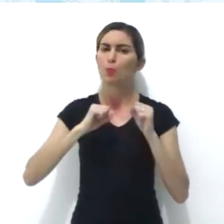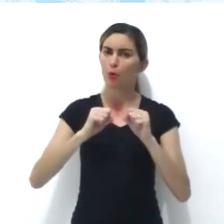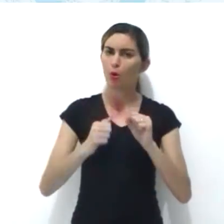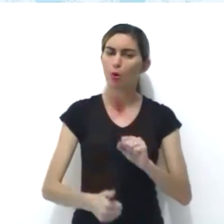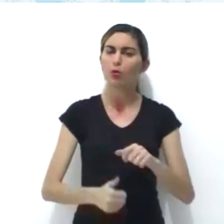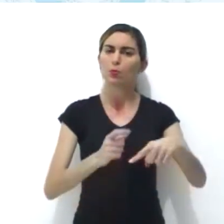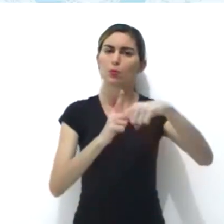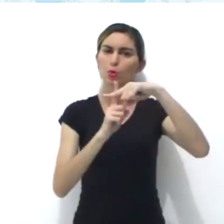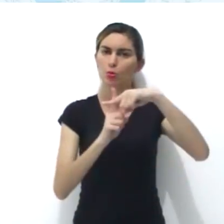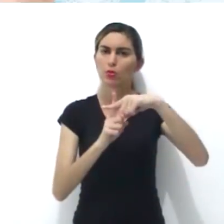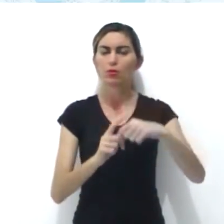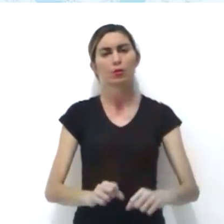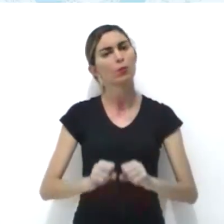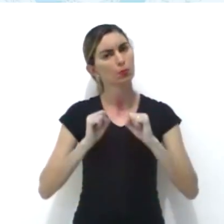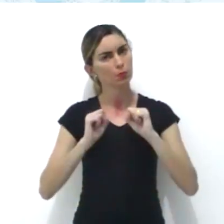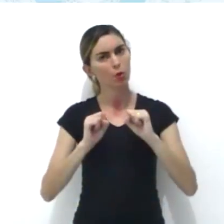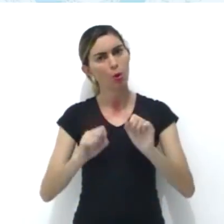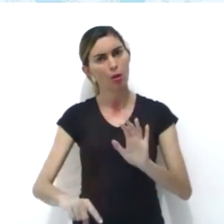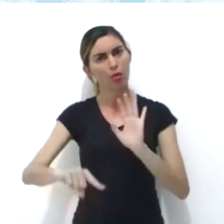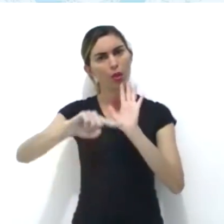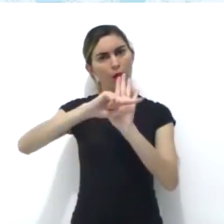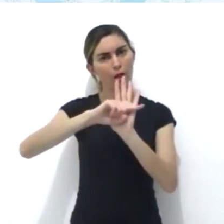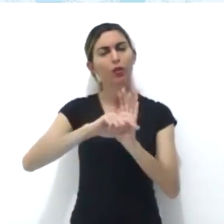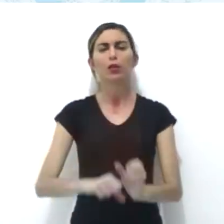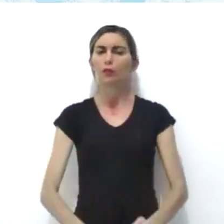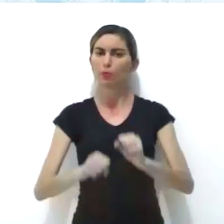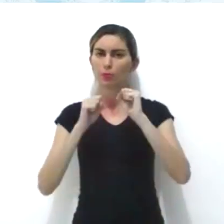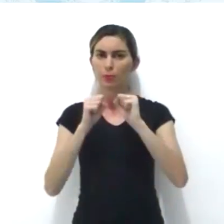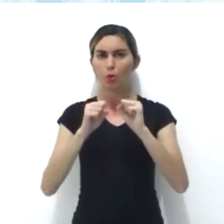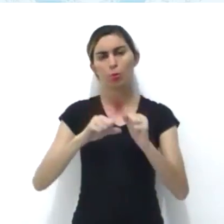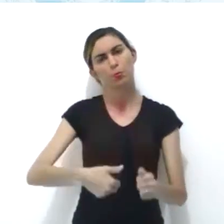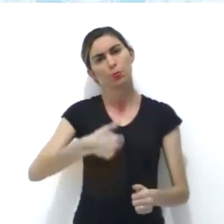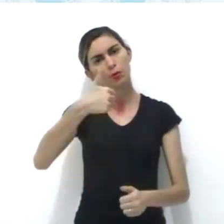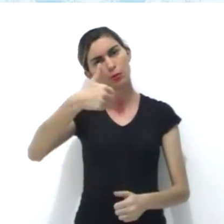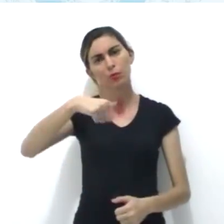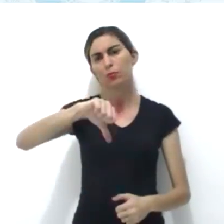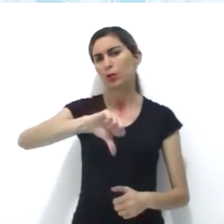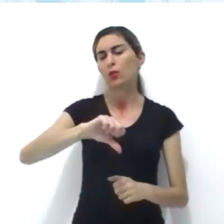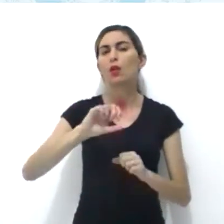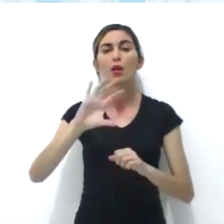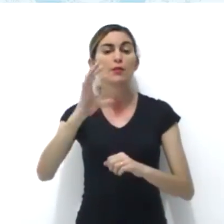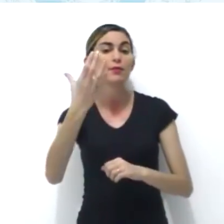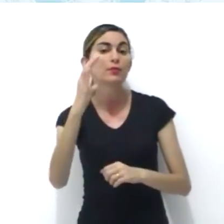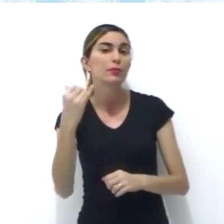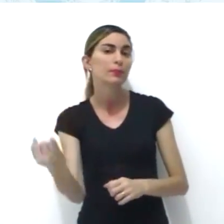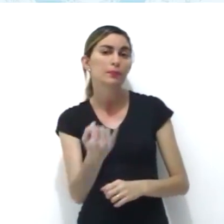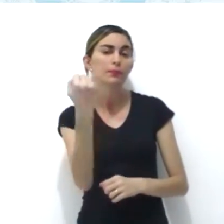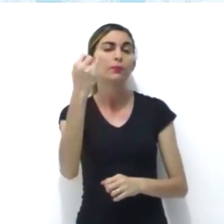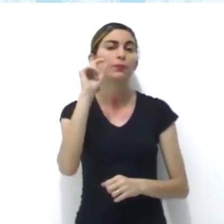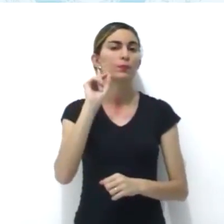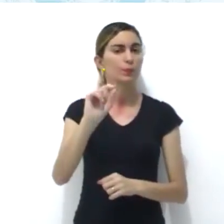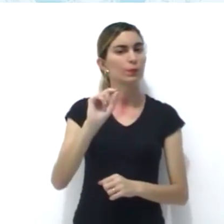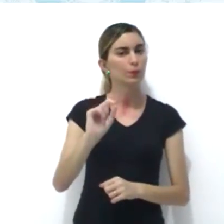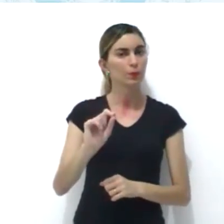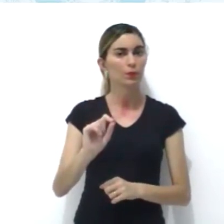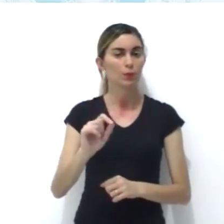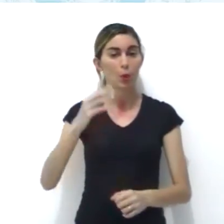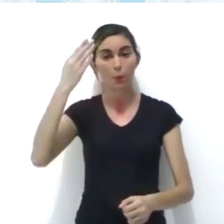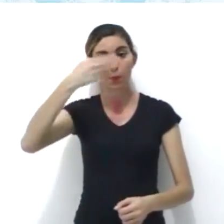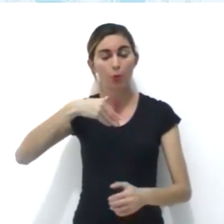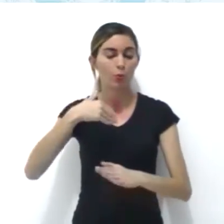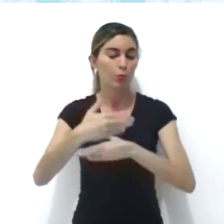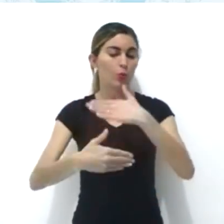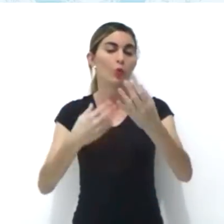Pode ser um resultado positivo? Pode. Pode ser negativo? Pode também. Para a ciência, o que importa é a